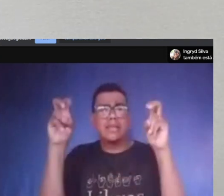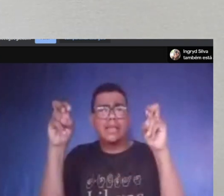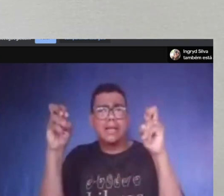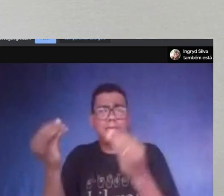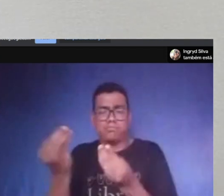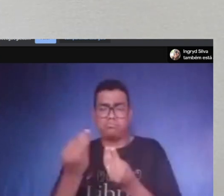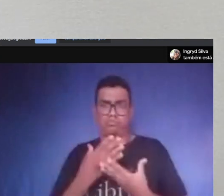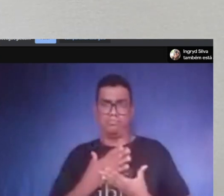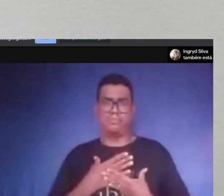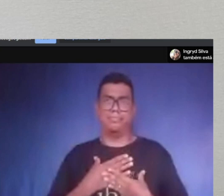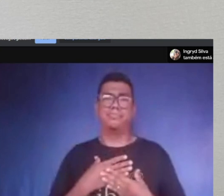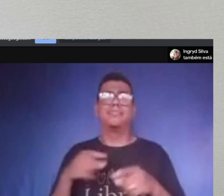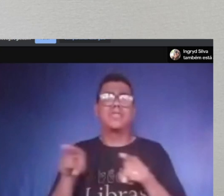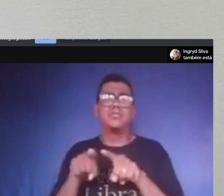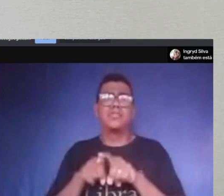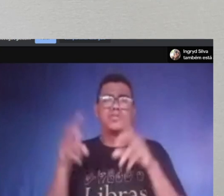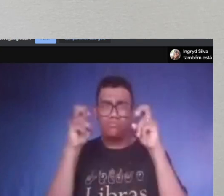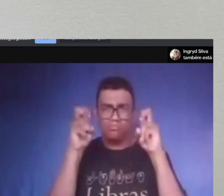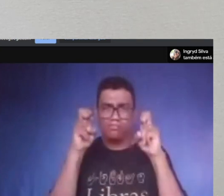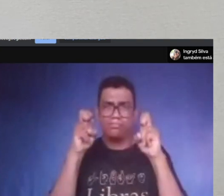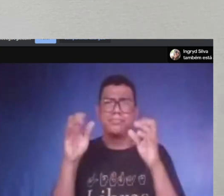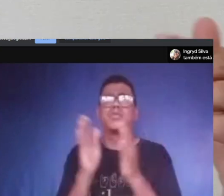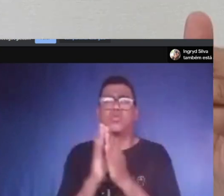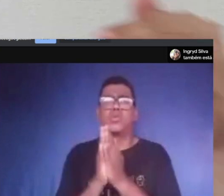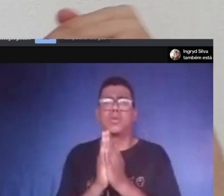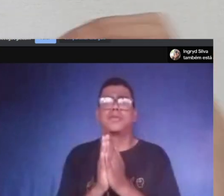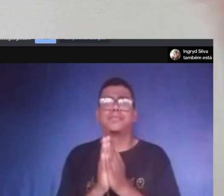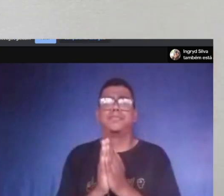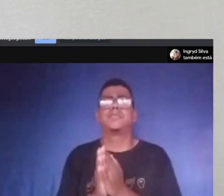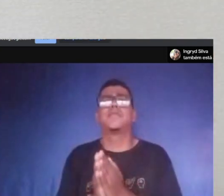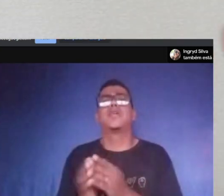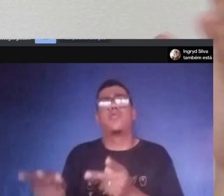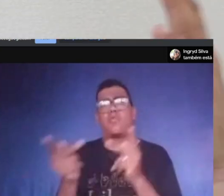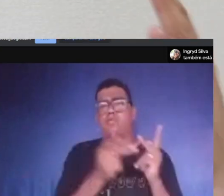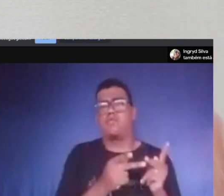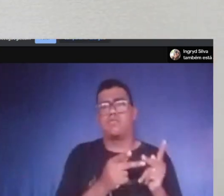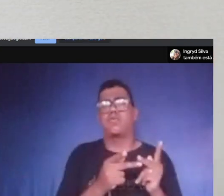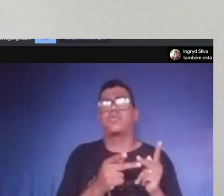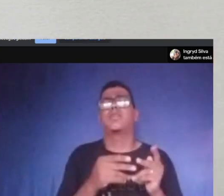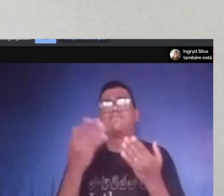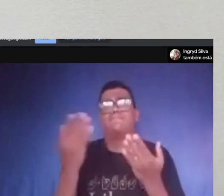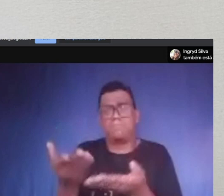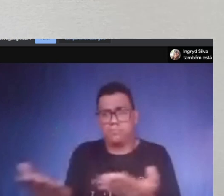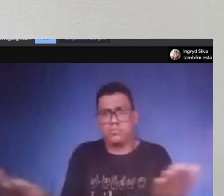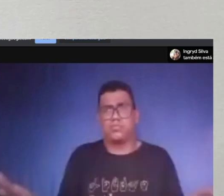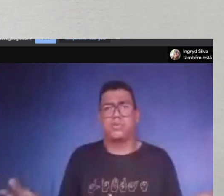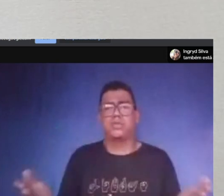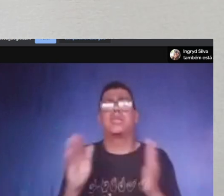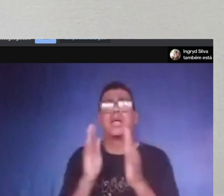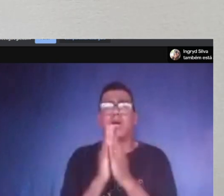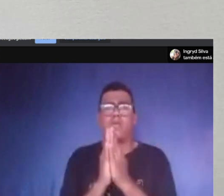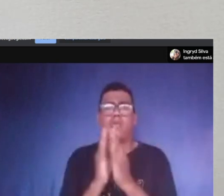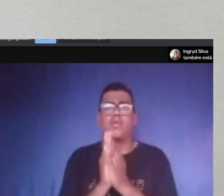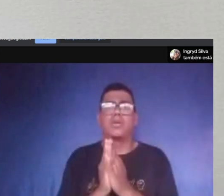transformar. Isso é um tema de missões mundiais, para que nós venhamos a lembrar dos confins da terra, mas esse tema também é um tema para